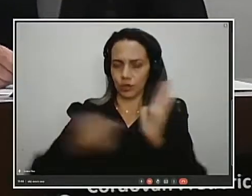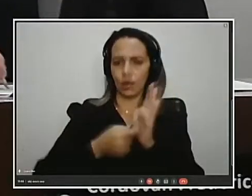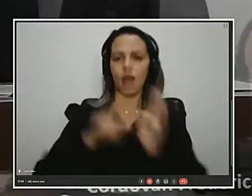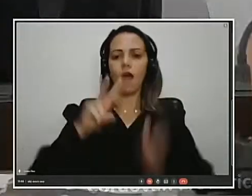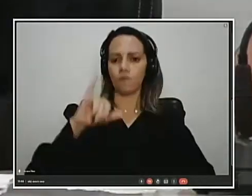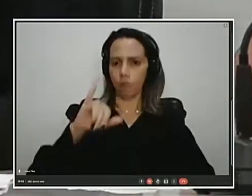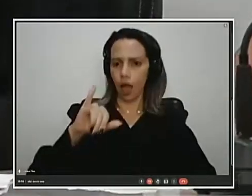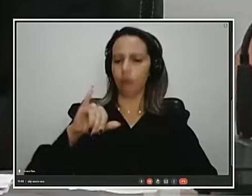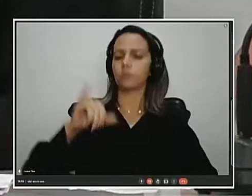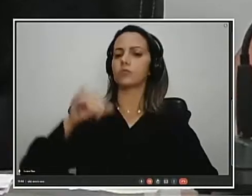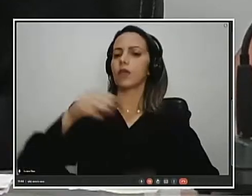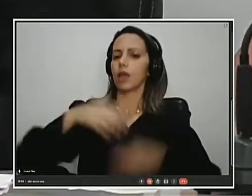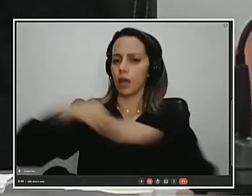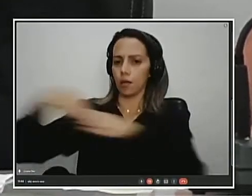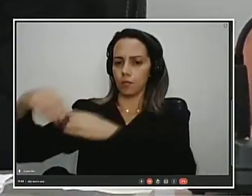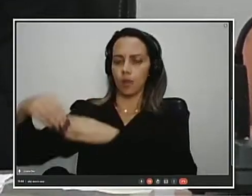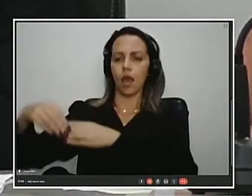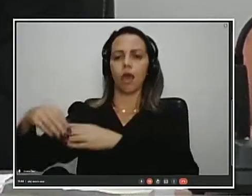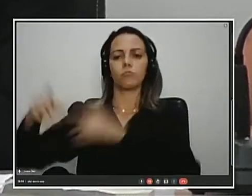órgãos competentes.